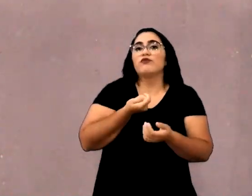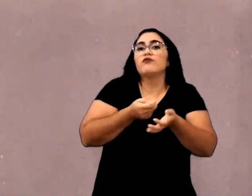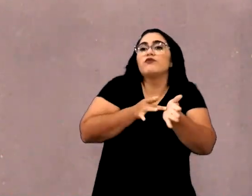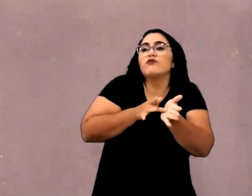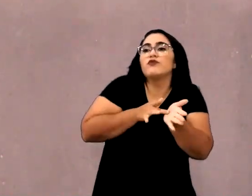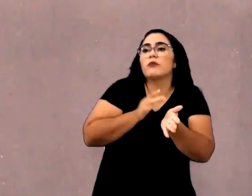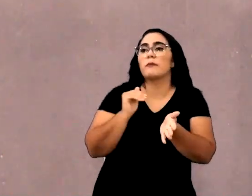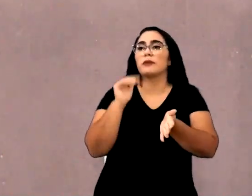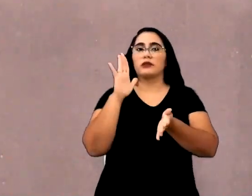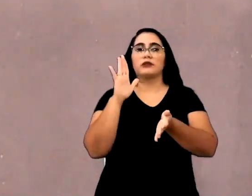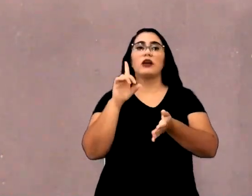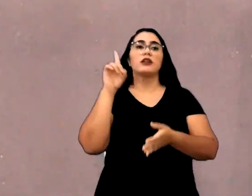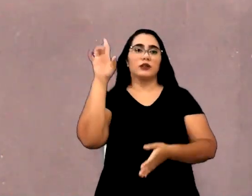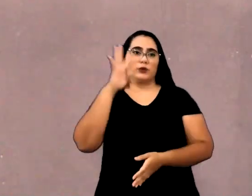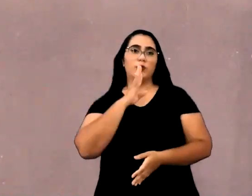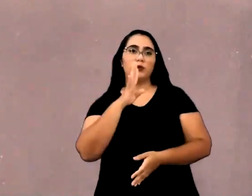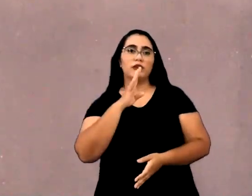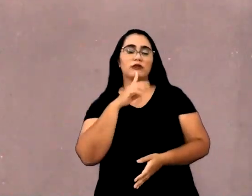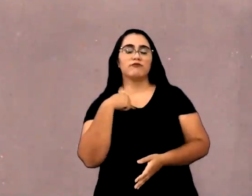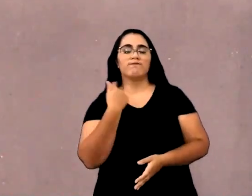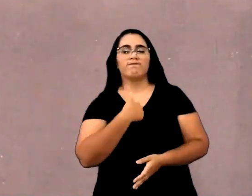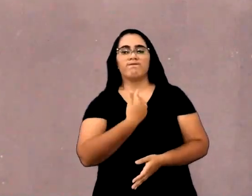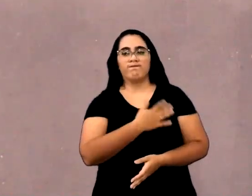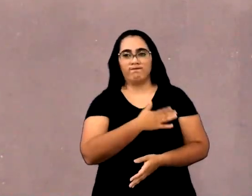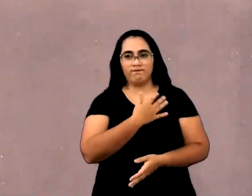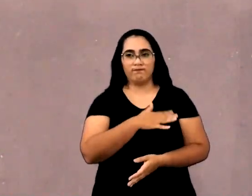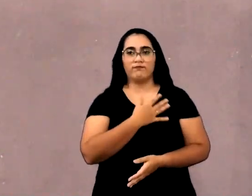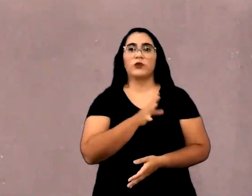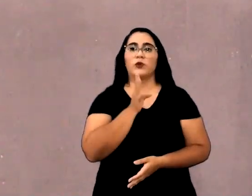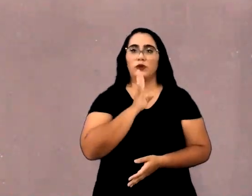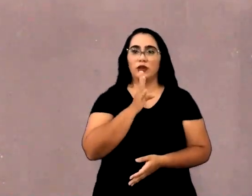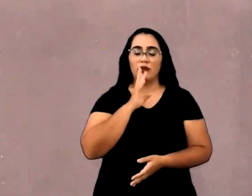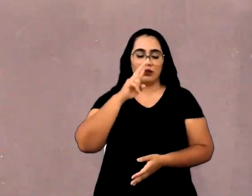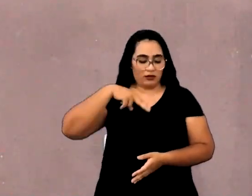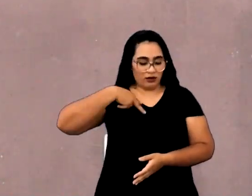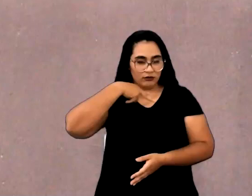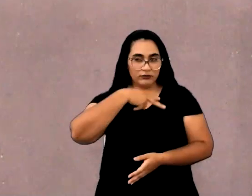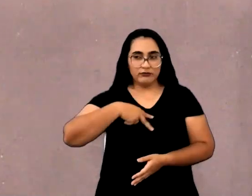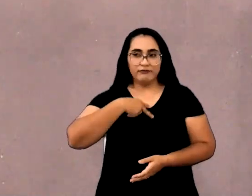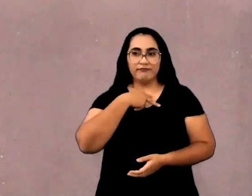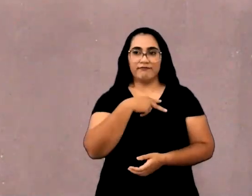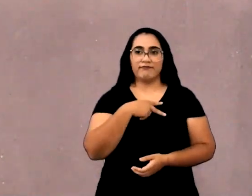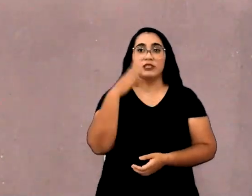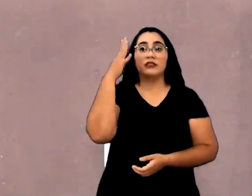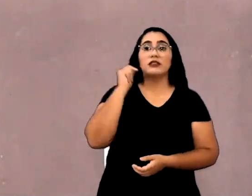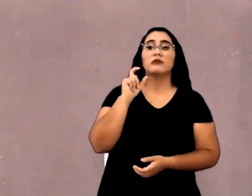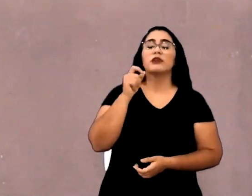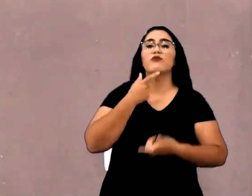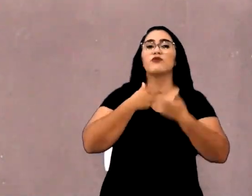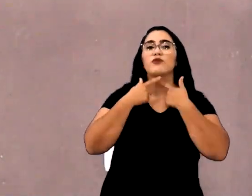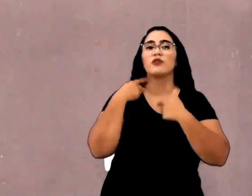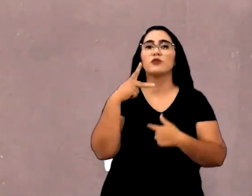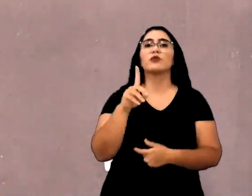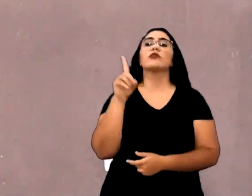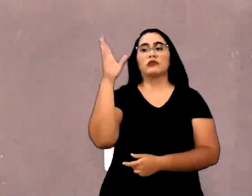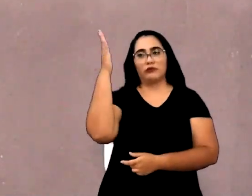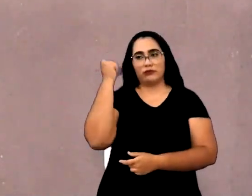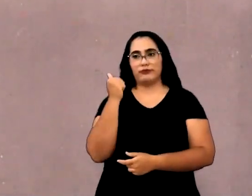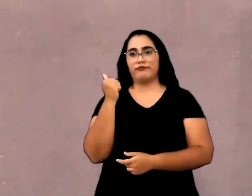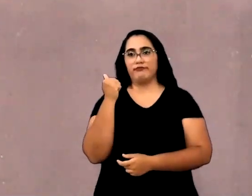coisas. E Deus conhece o nosso coração. Ele sonda o nosso coração. Ele sabe qual é o teu desejo.